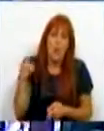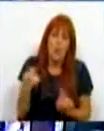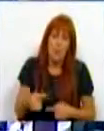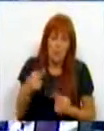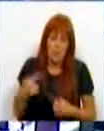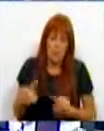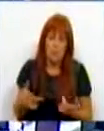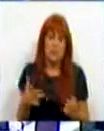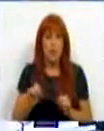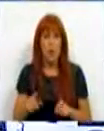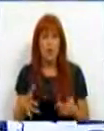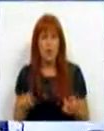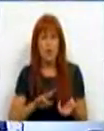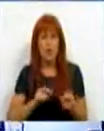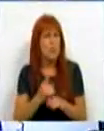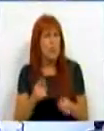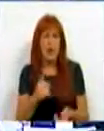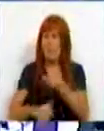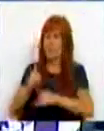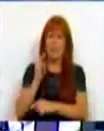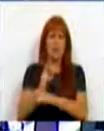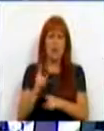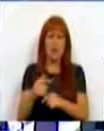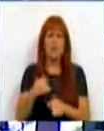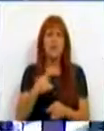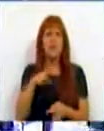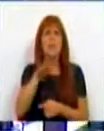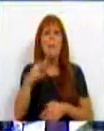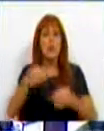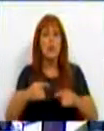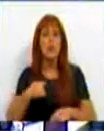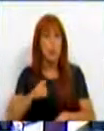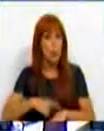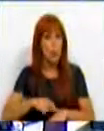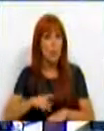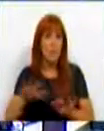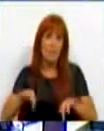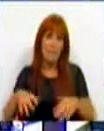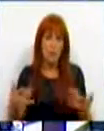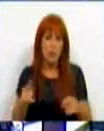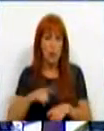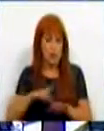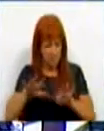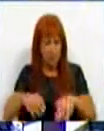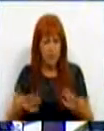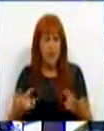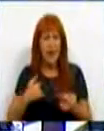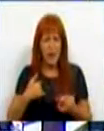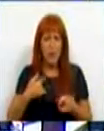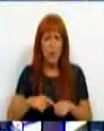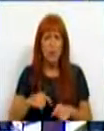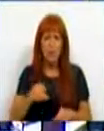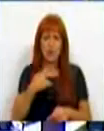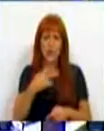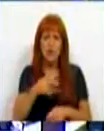ainda que houvesse, não havia de facto razão aqui para voltar atrás. Mas quanto ao mapa judiciário, o meu tempo está de facto a acabar, o meu tempo acabou, e eu aquilo que vou